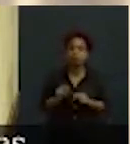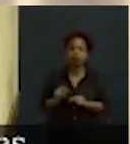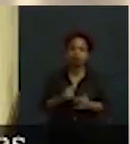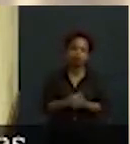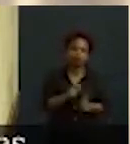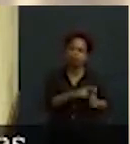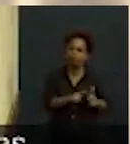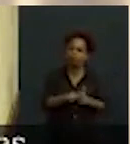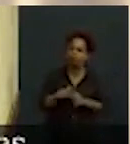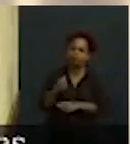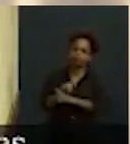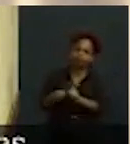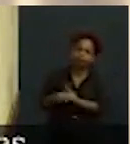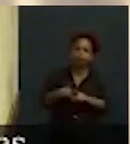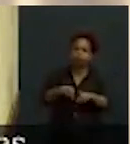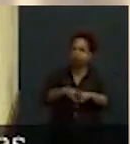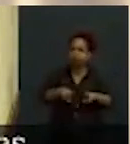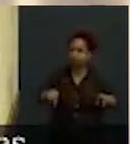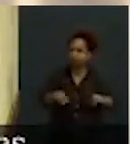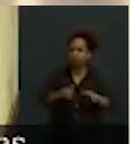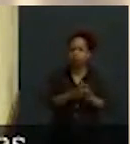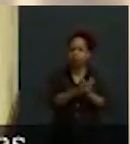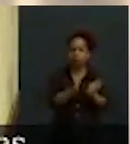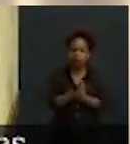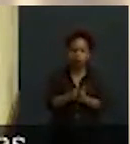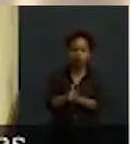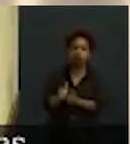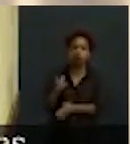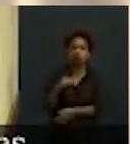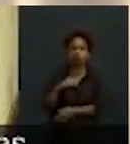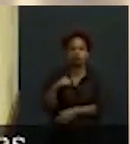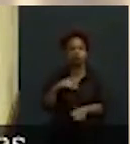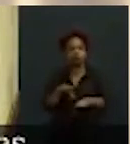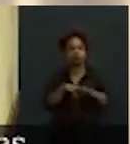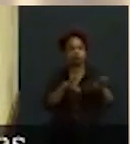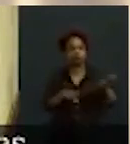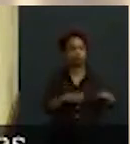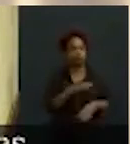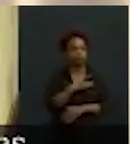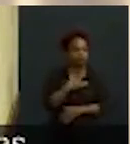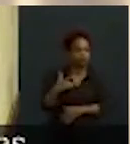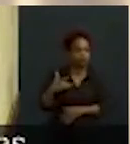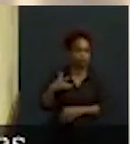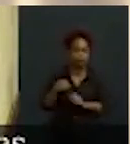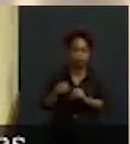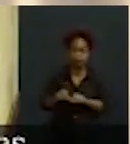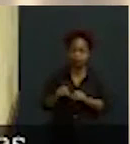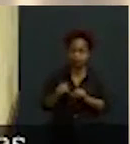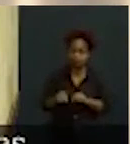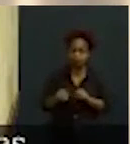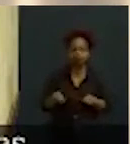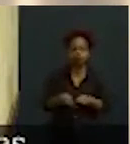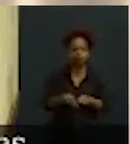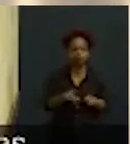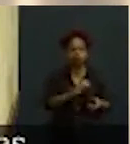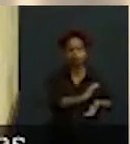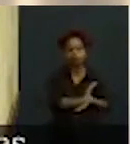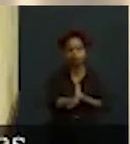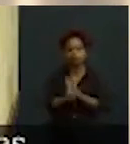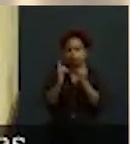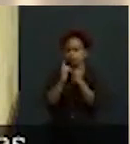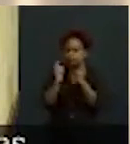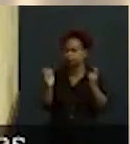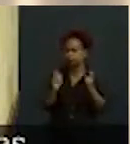problemas sociais, como a pobreza, o acesso desigual a serviços de saúde e educação, a discriminação e a violência,